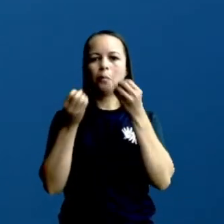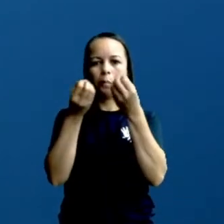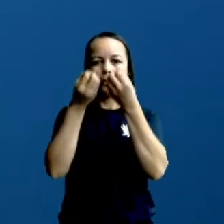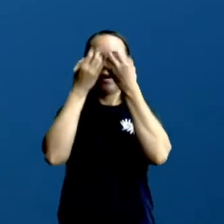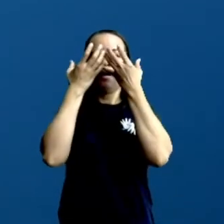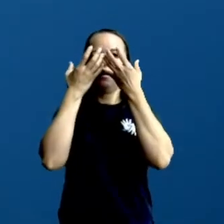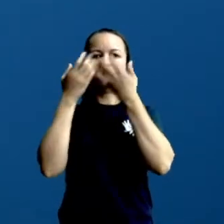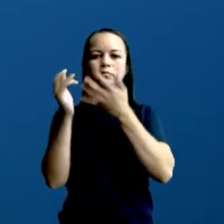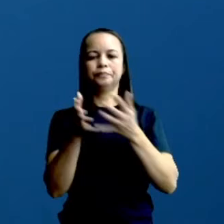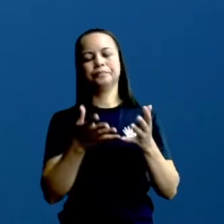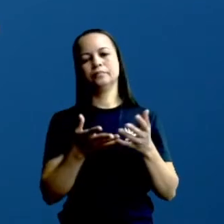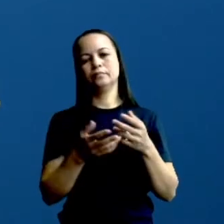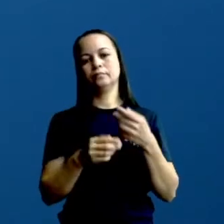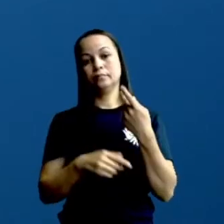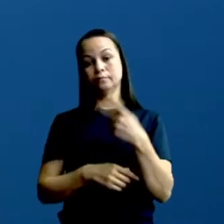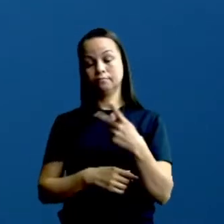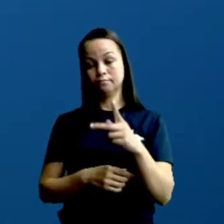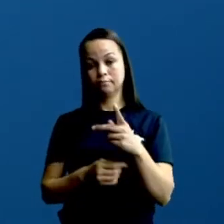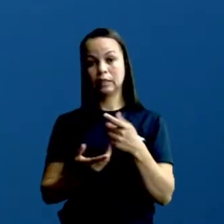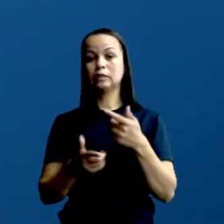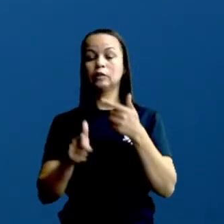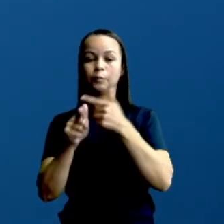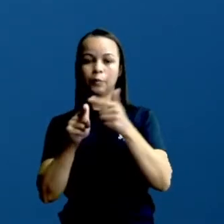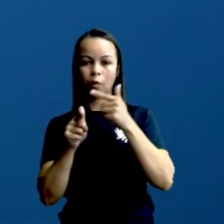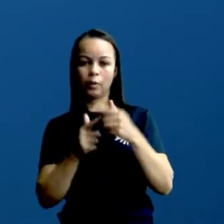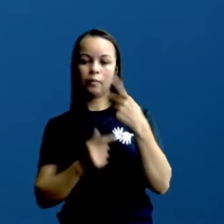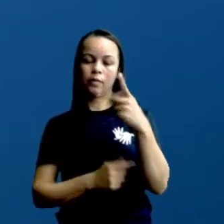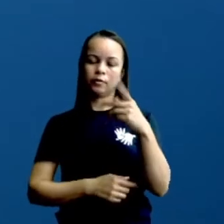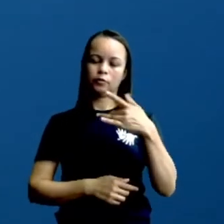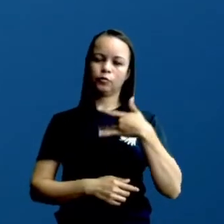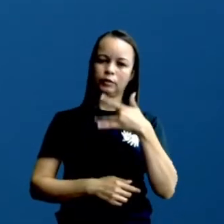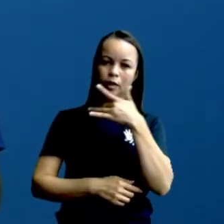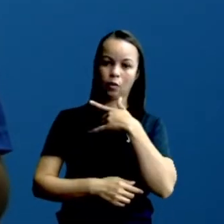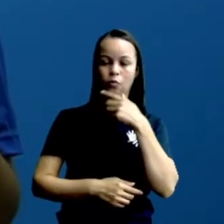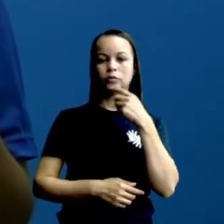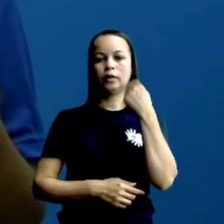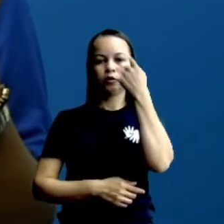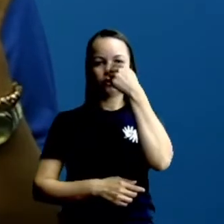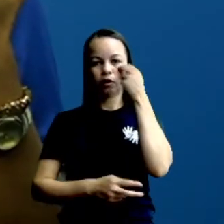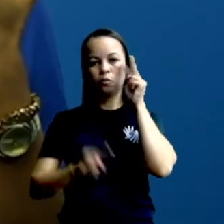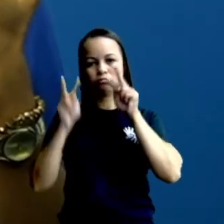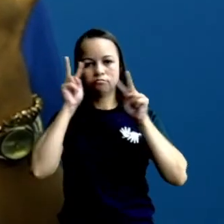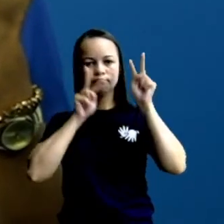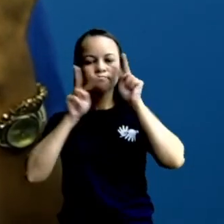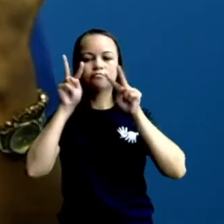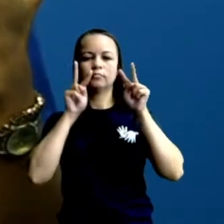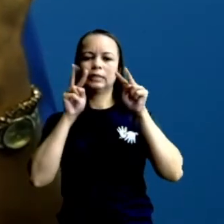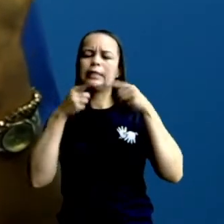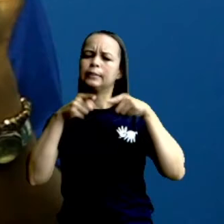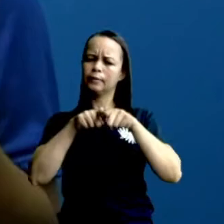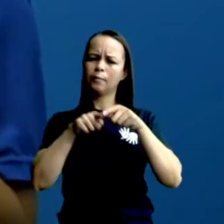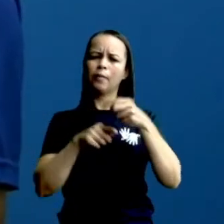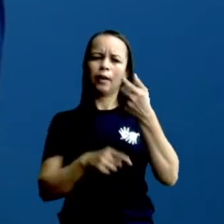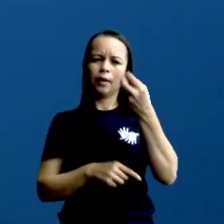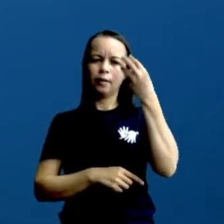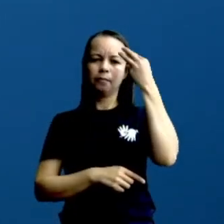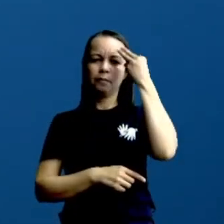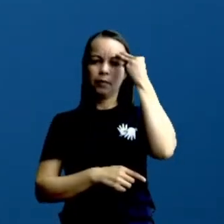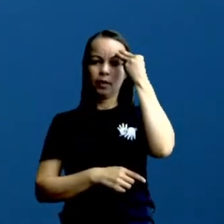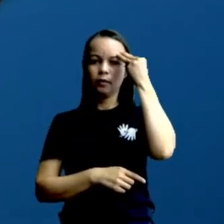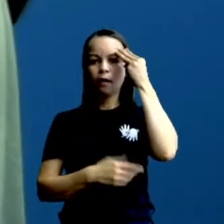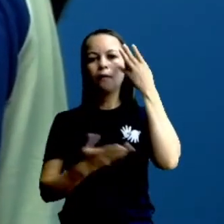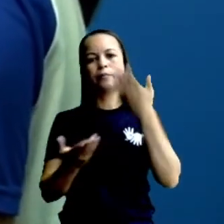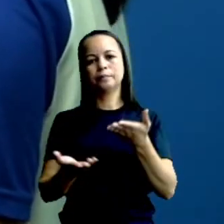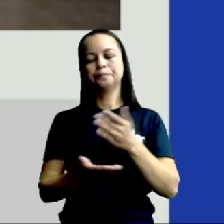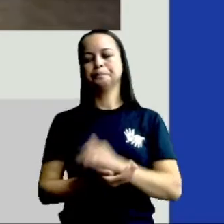seus olhos. Isso acaba prejudicando a sua saúde na questão da visão e até mental também, tá?